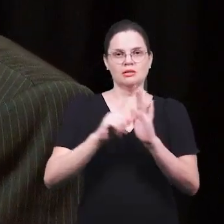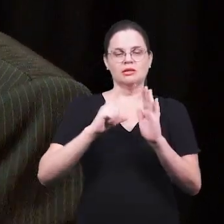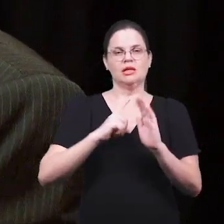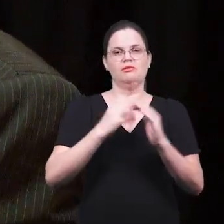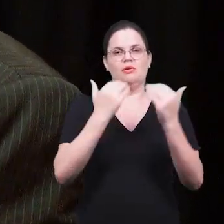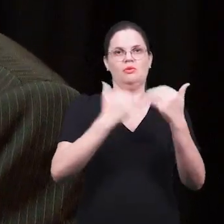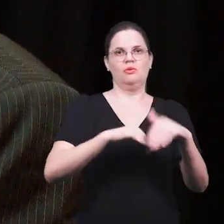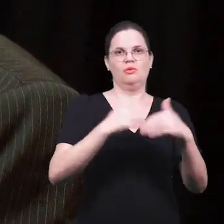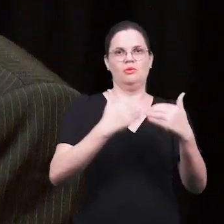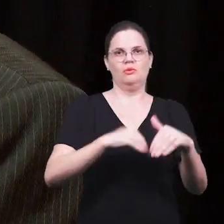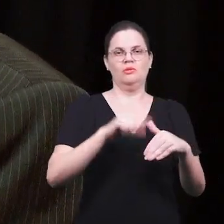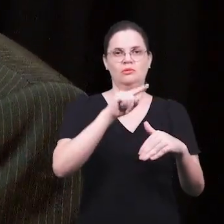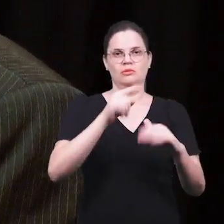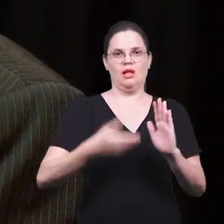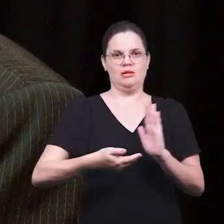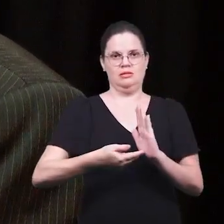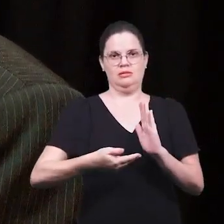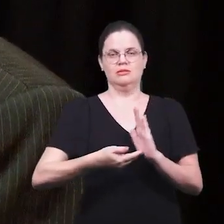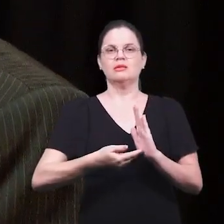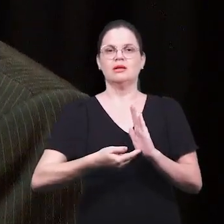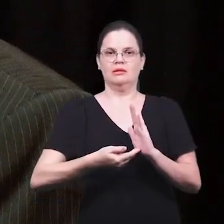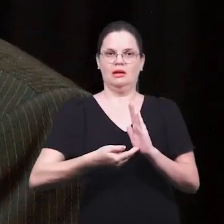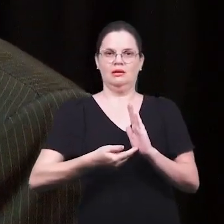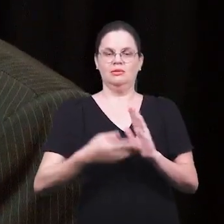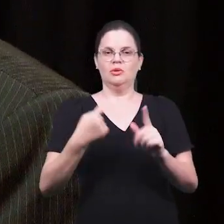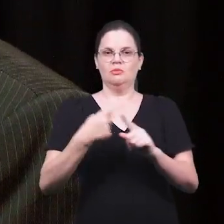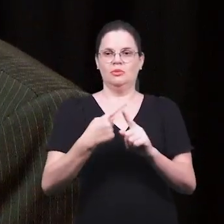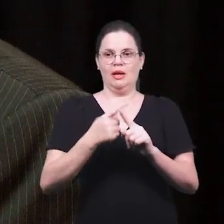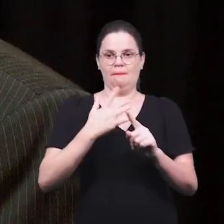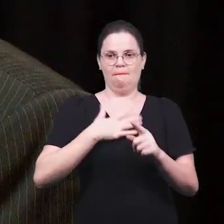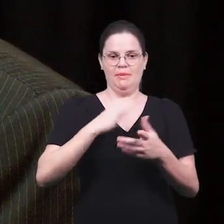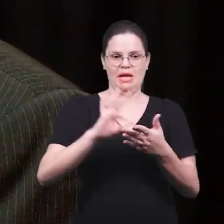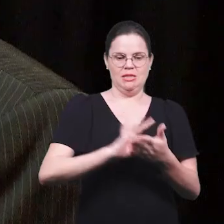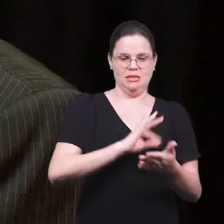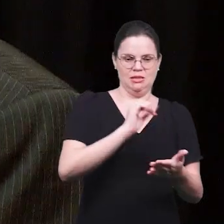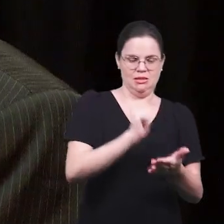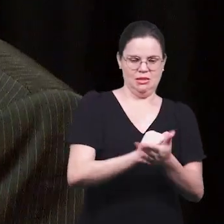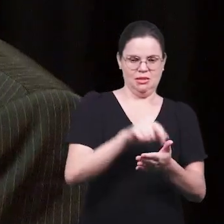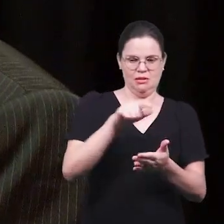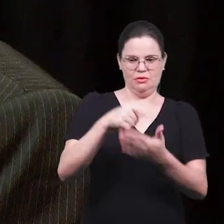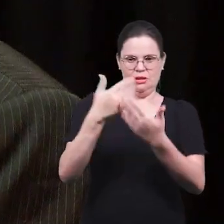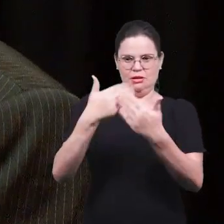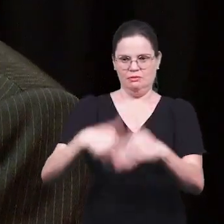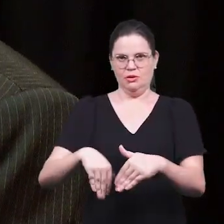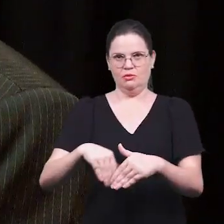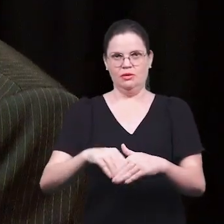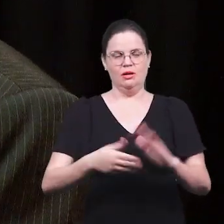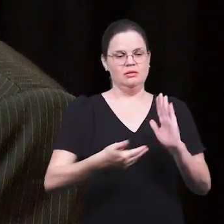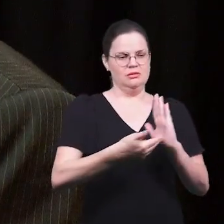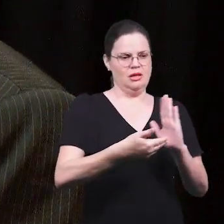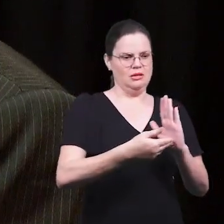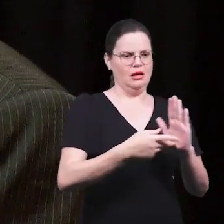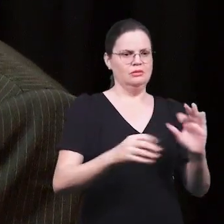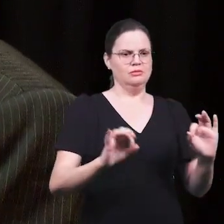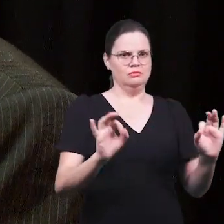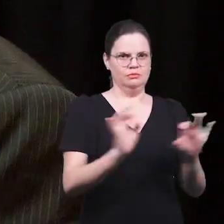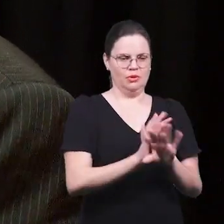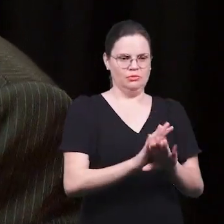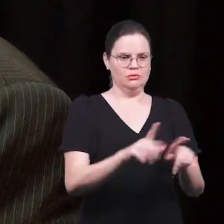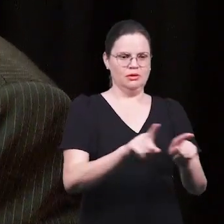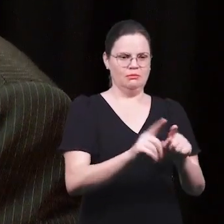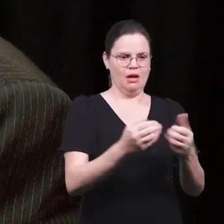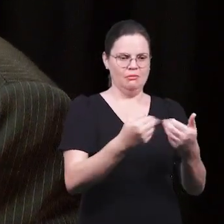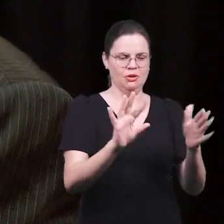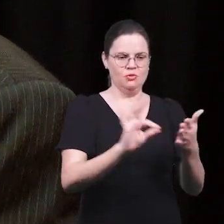2012, mas antes dessa prova surge o concurso do Senado. Então, o concurso do Senado, ele surge entre a minha inscrição na CGU